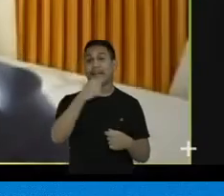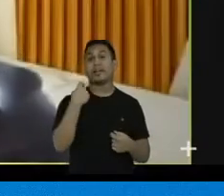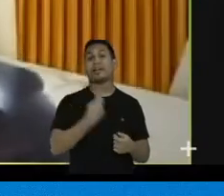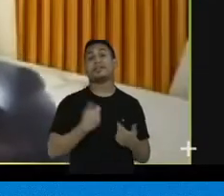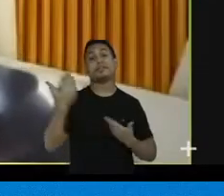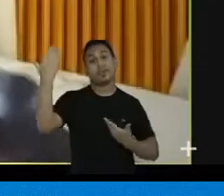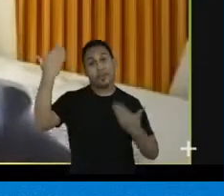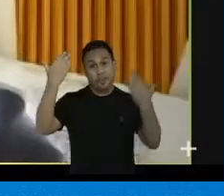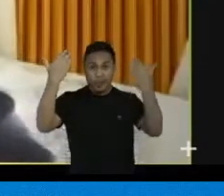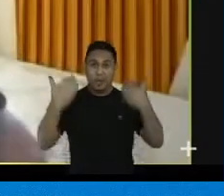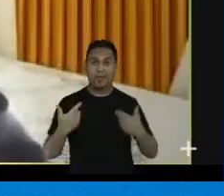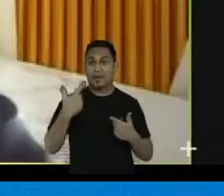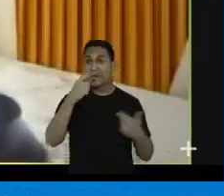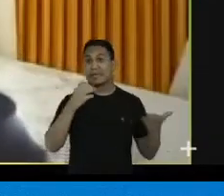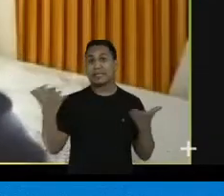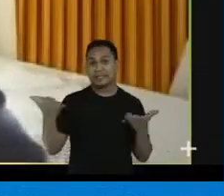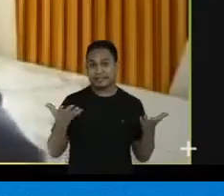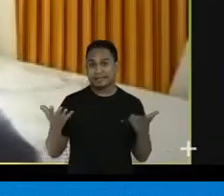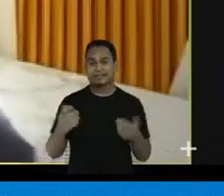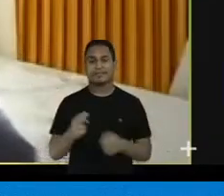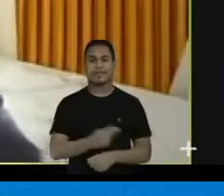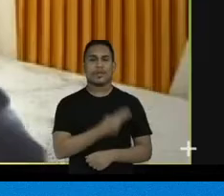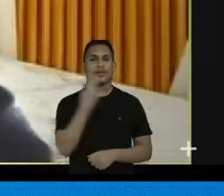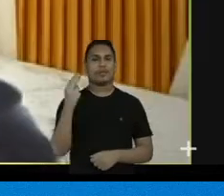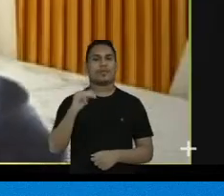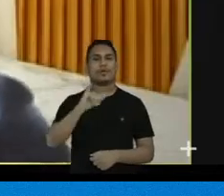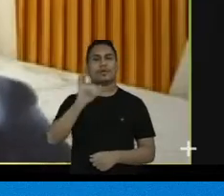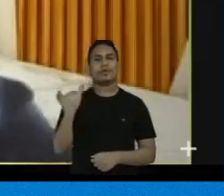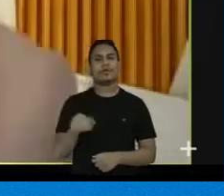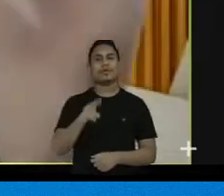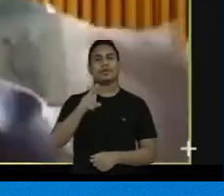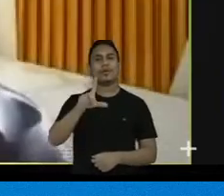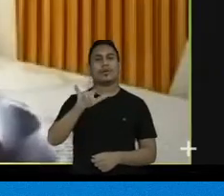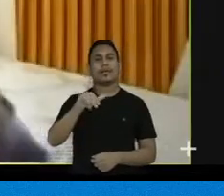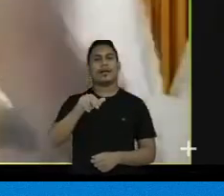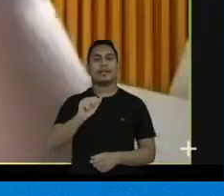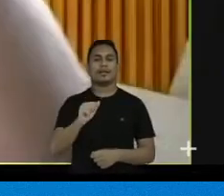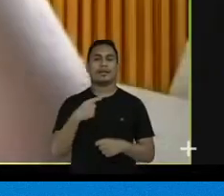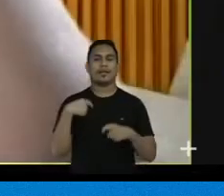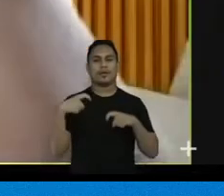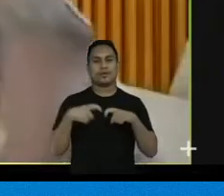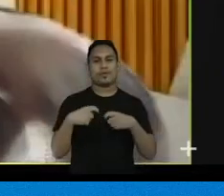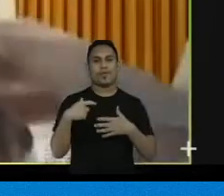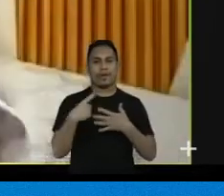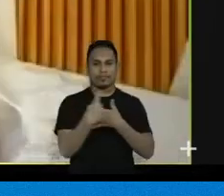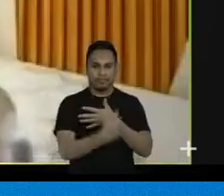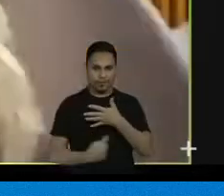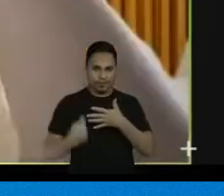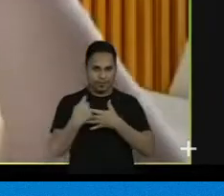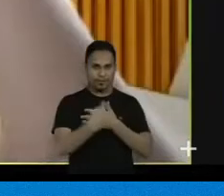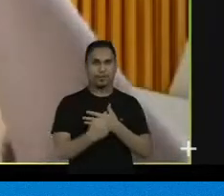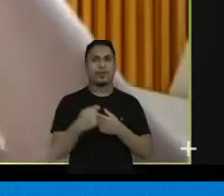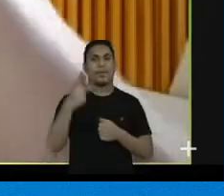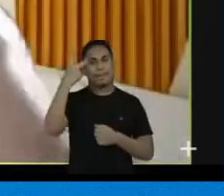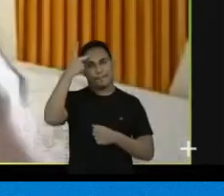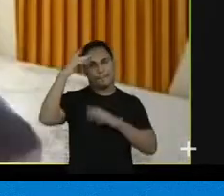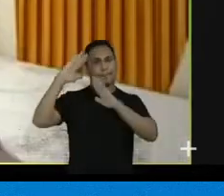meu nome é Juliana Bica, eu sou médica endocrinologista, eu trabalho aqui em São Paulo. E,